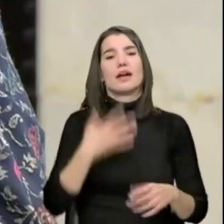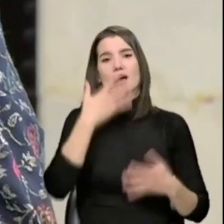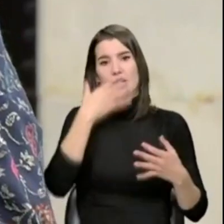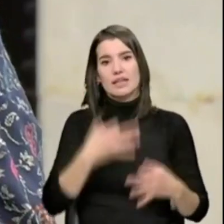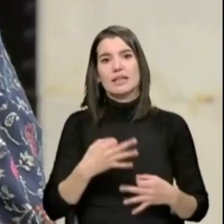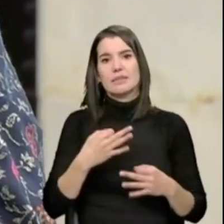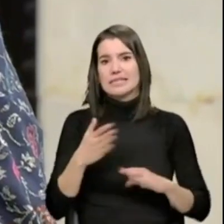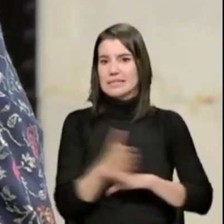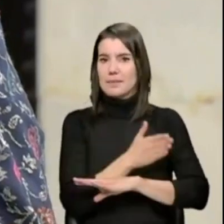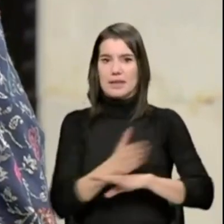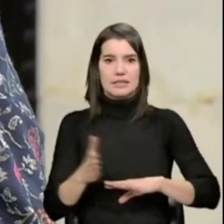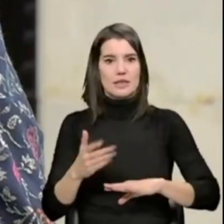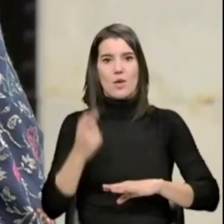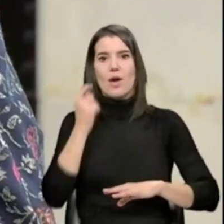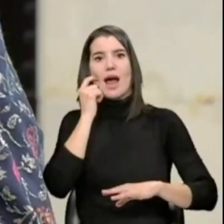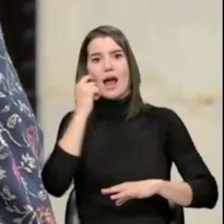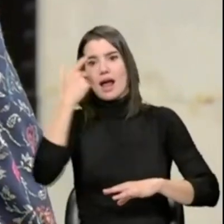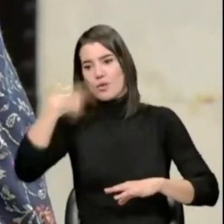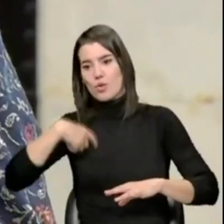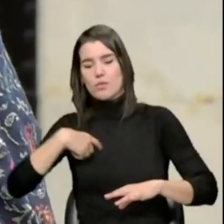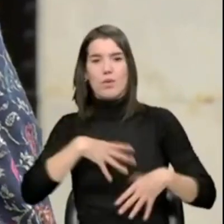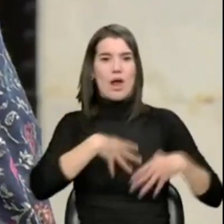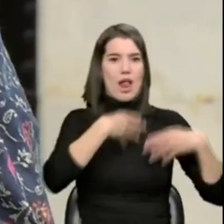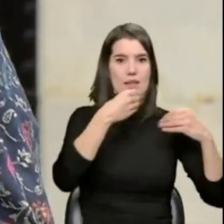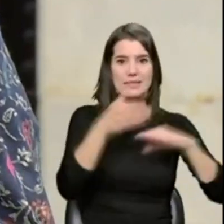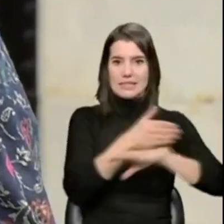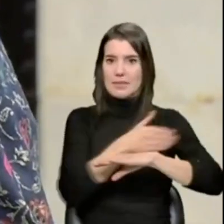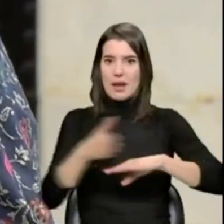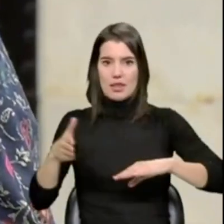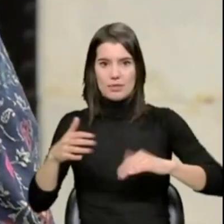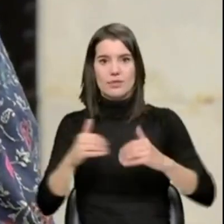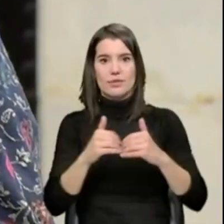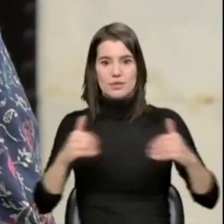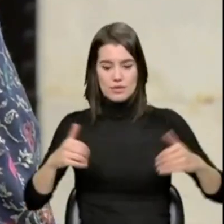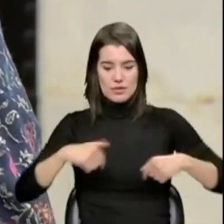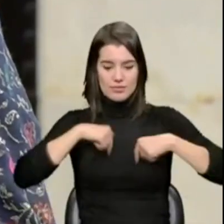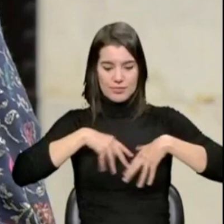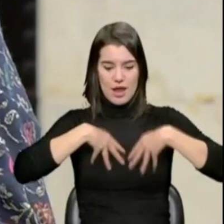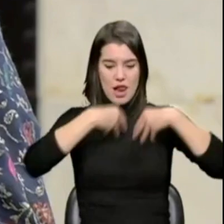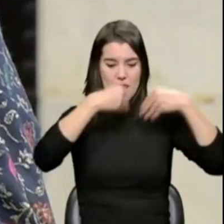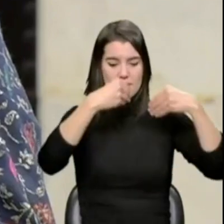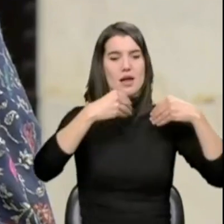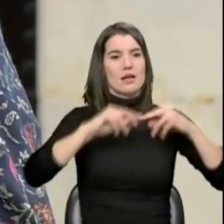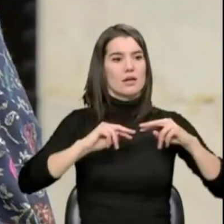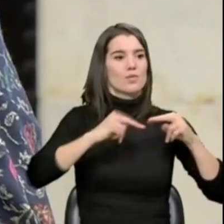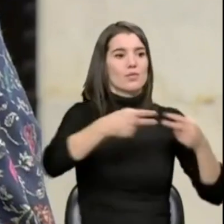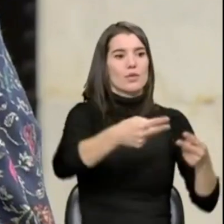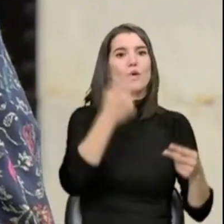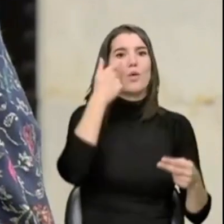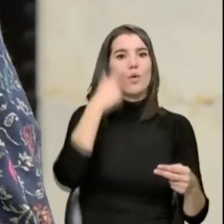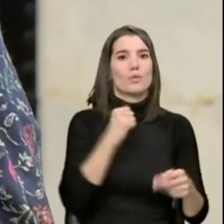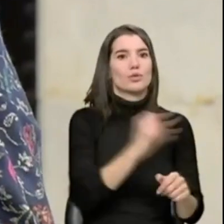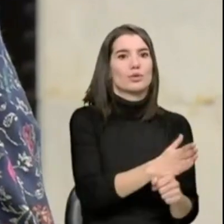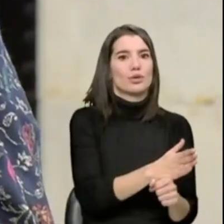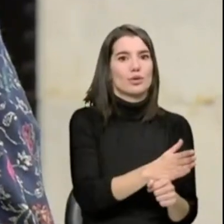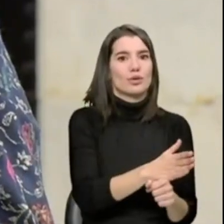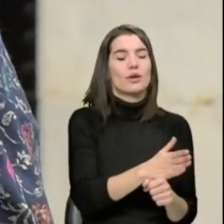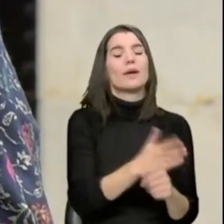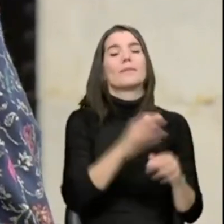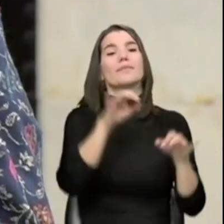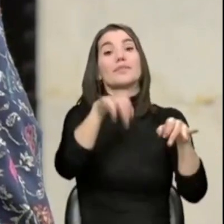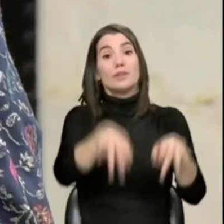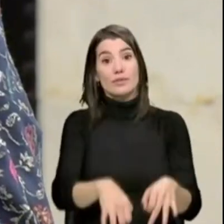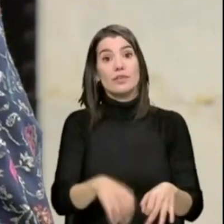do corpo e da alma, acreditamos na reencarnação e a finalidade de ser